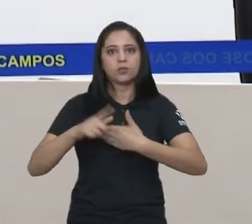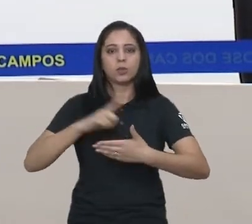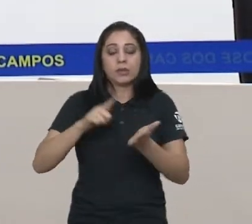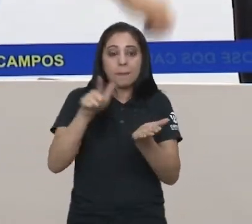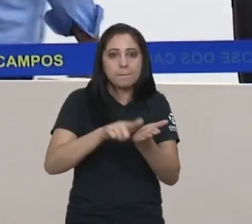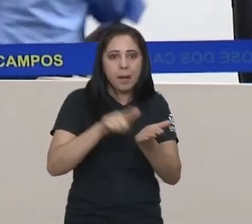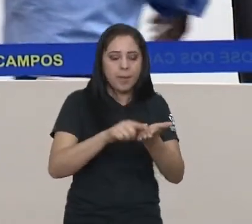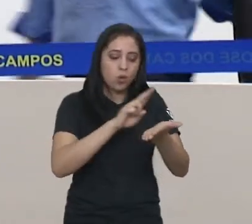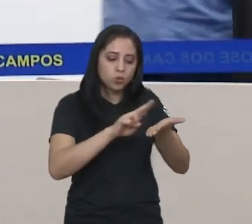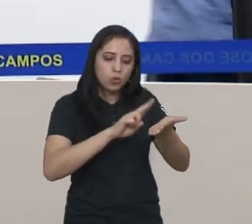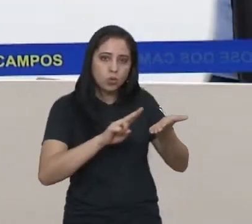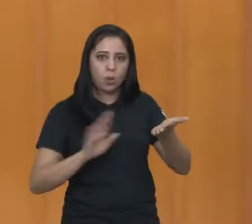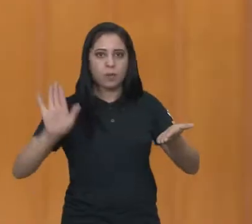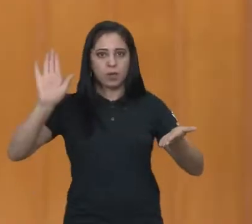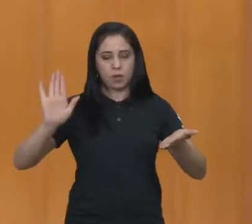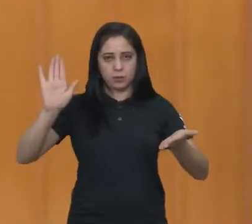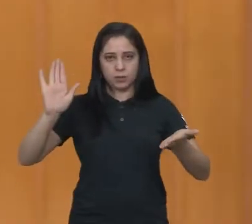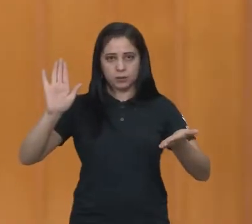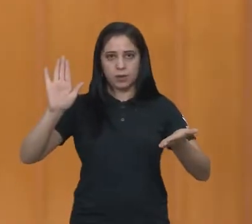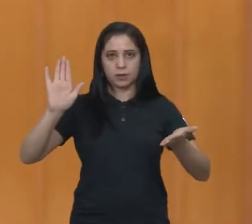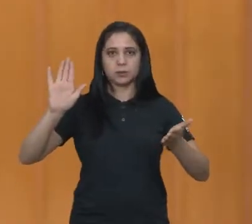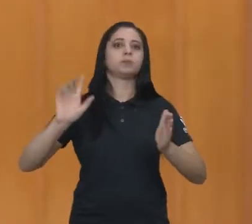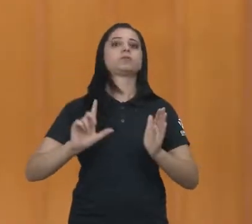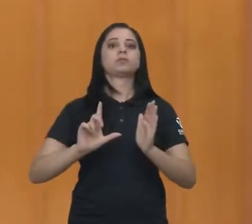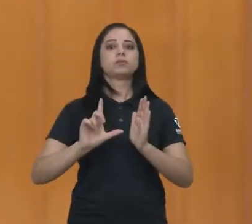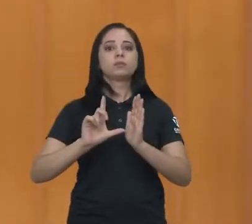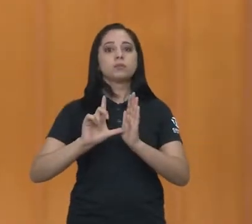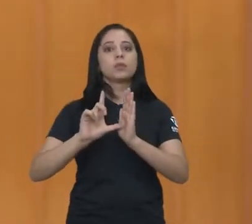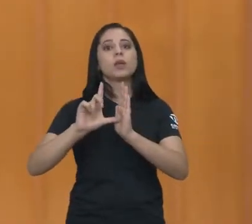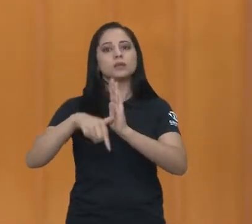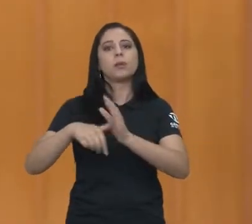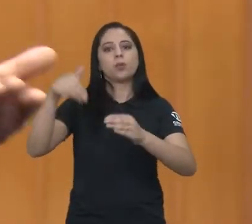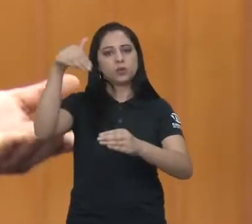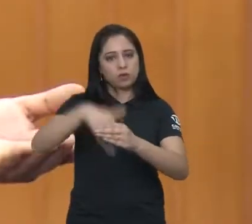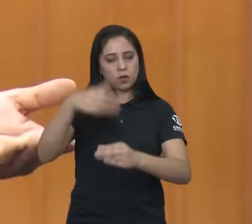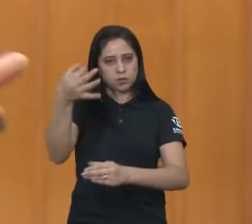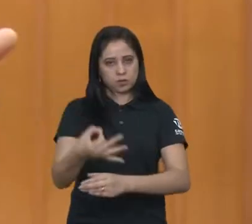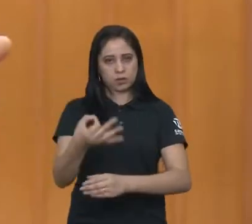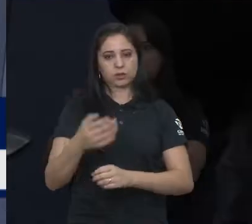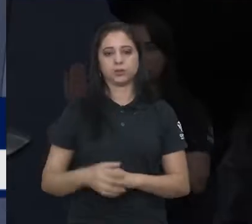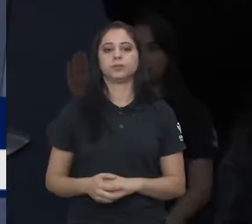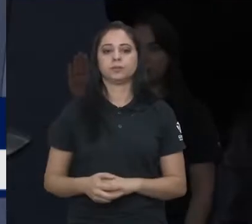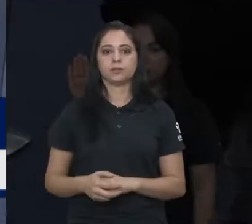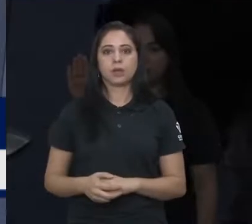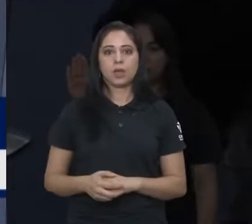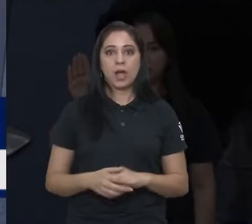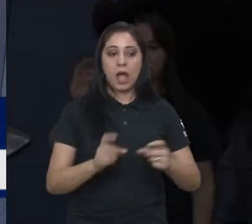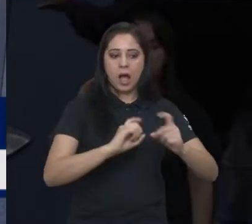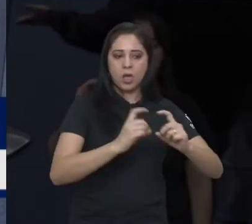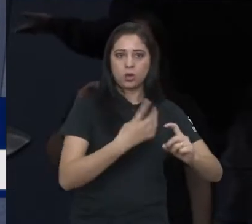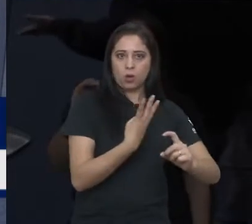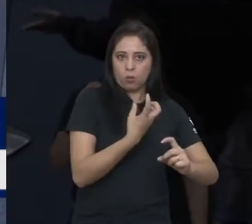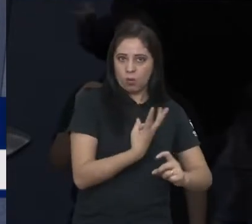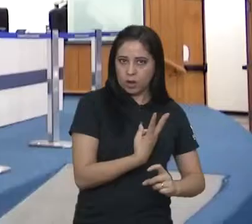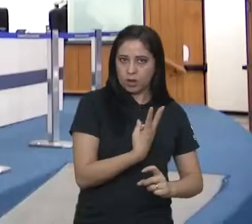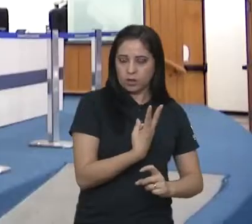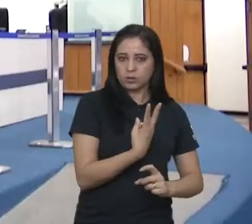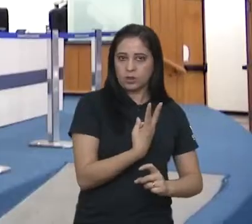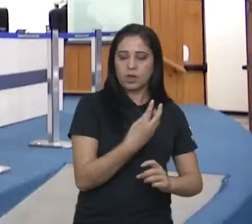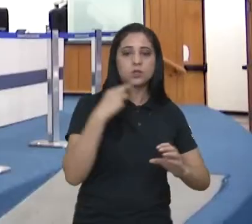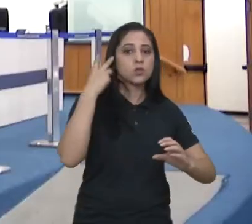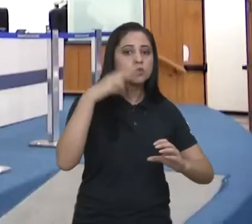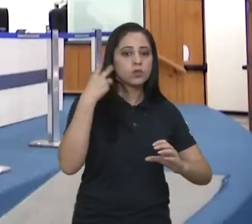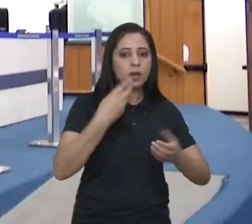com os nomes dos candidatos após o registro das respectivas candidaturas. Na 43ª sessão,